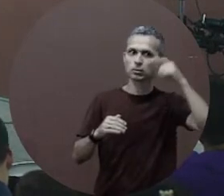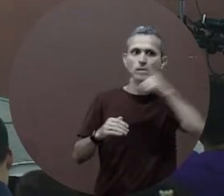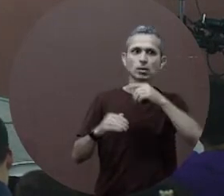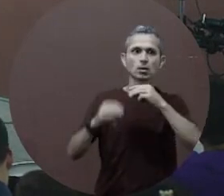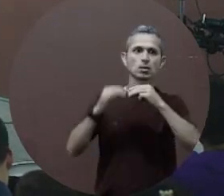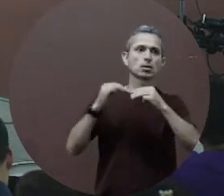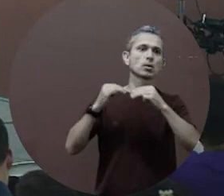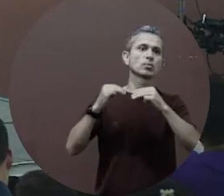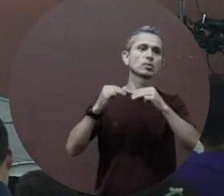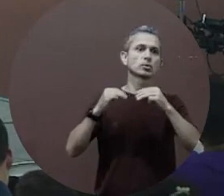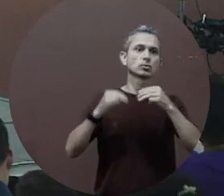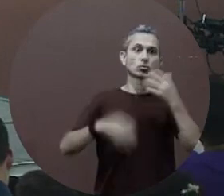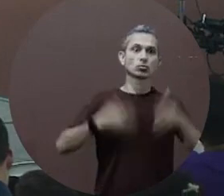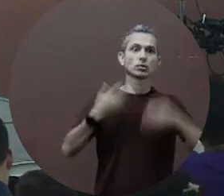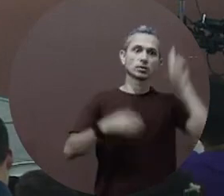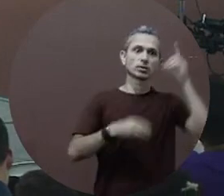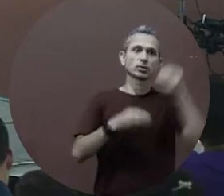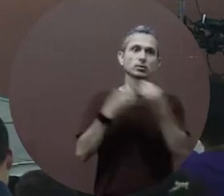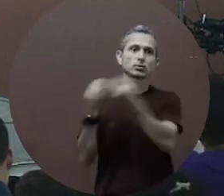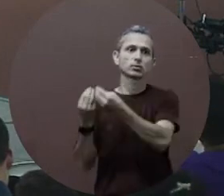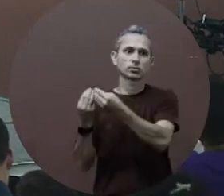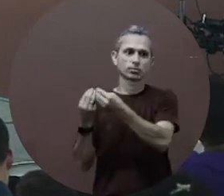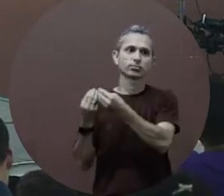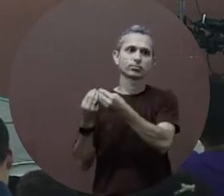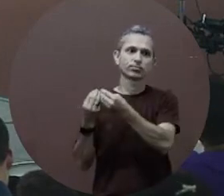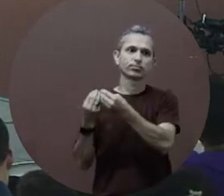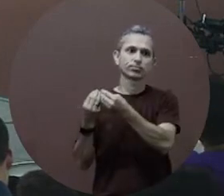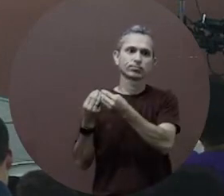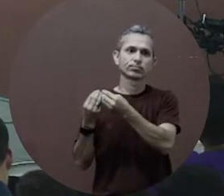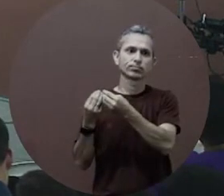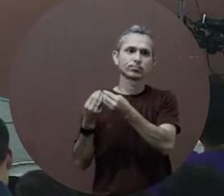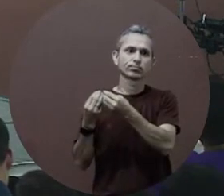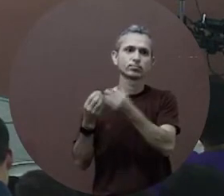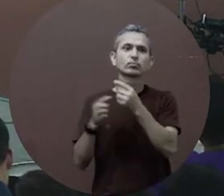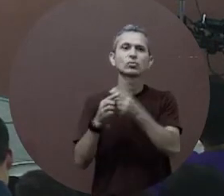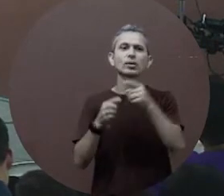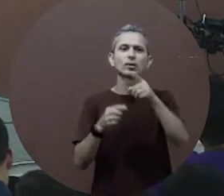não gemendo, porque o povo só dá trabalho.